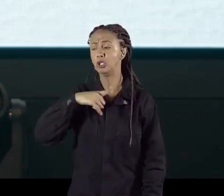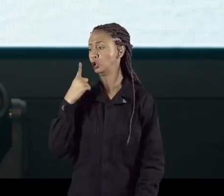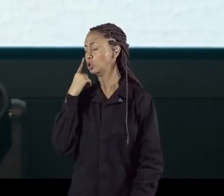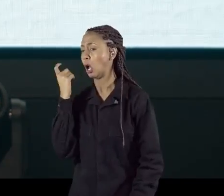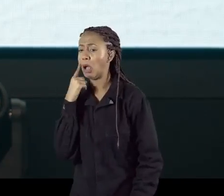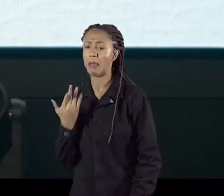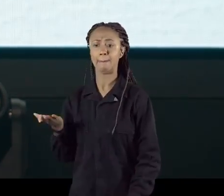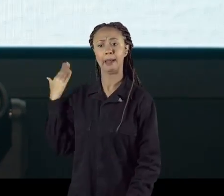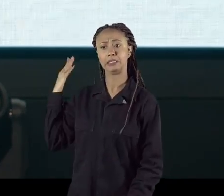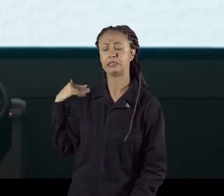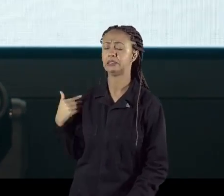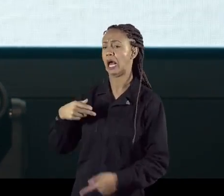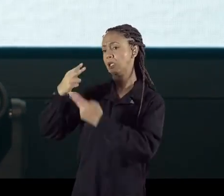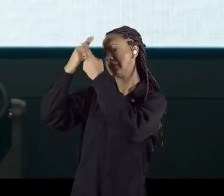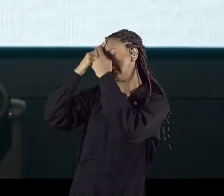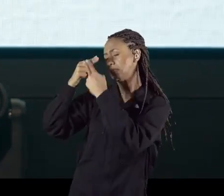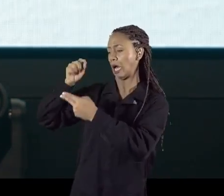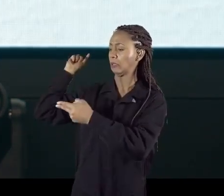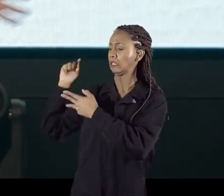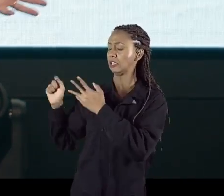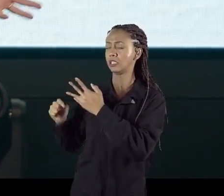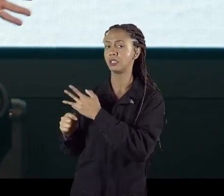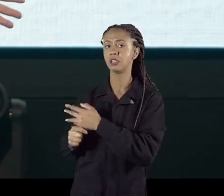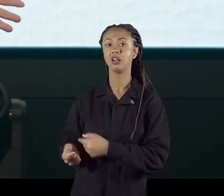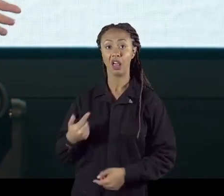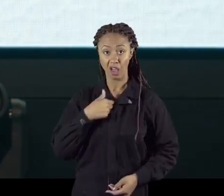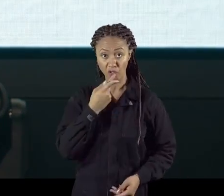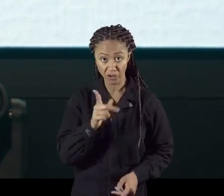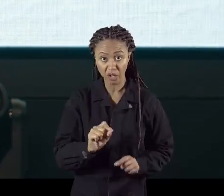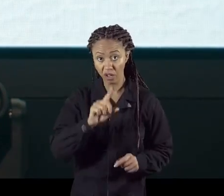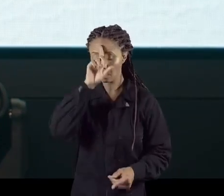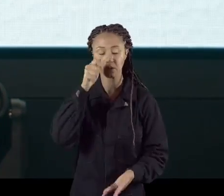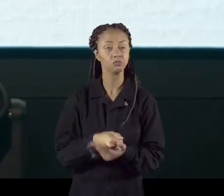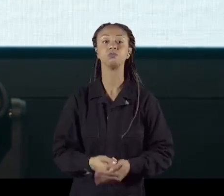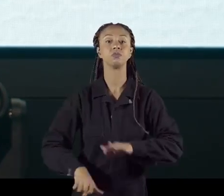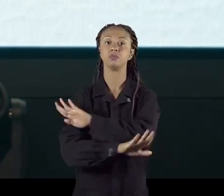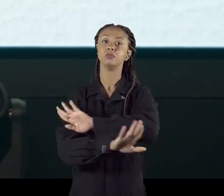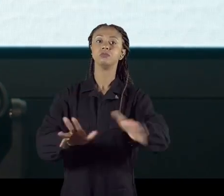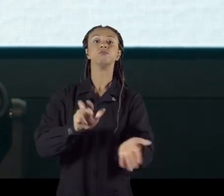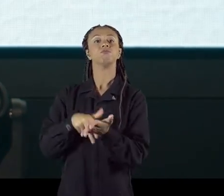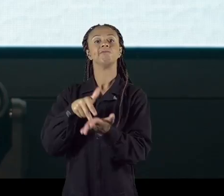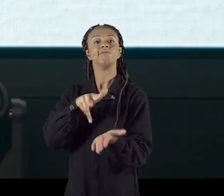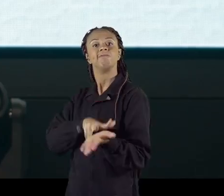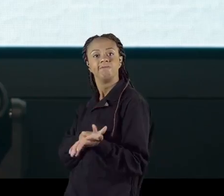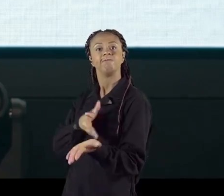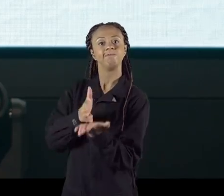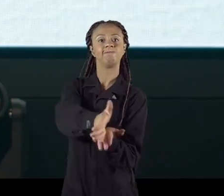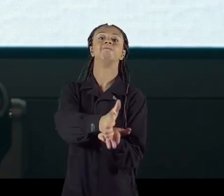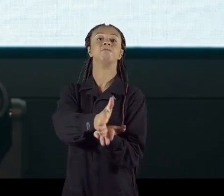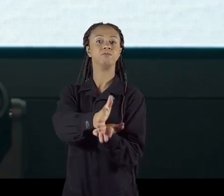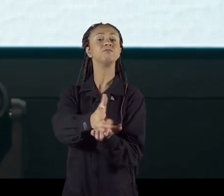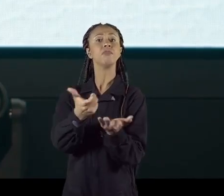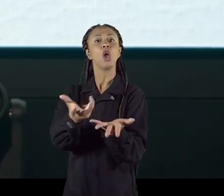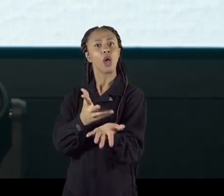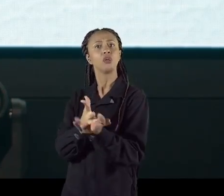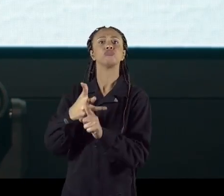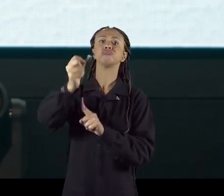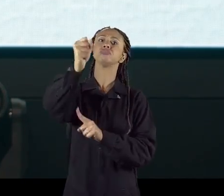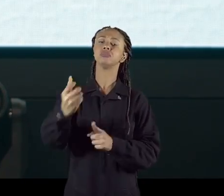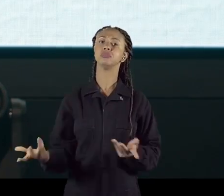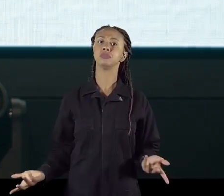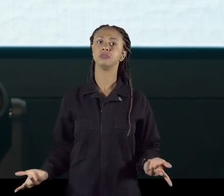chorando Dinho e eu vou levantar minha cabeça e eu vou parte frente porque eu quero vencer